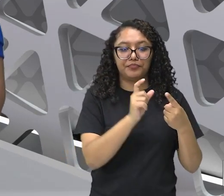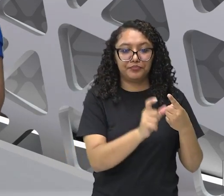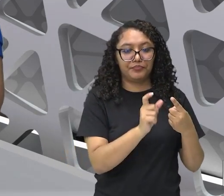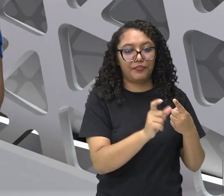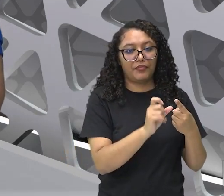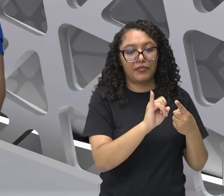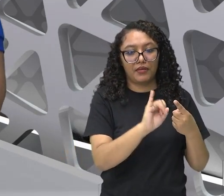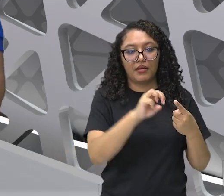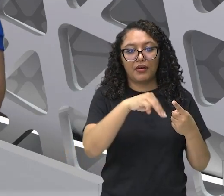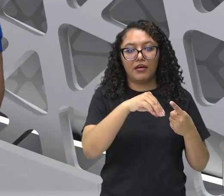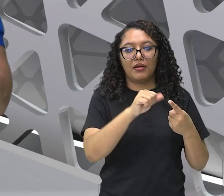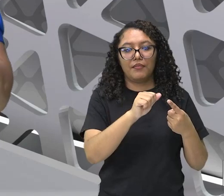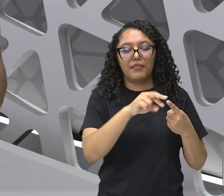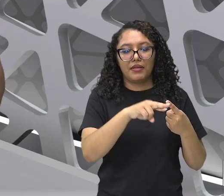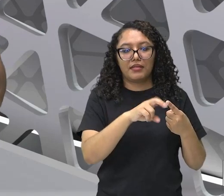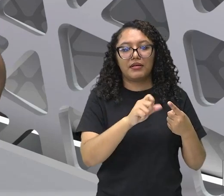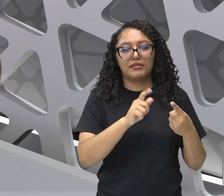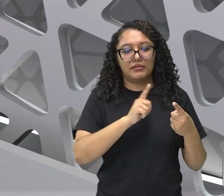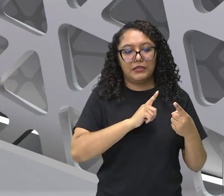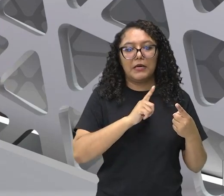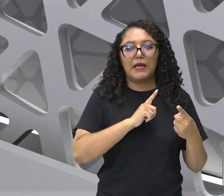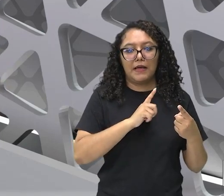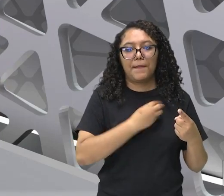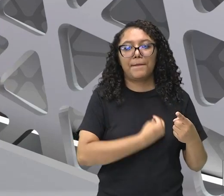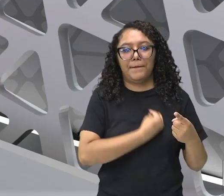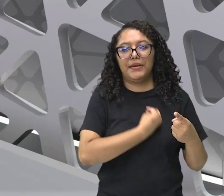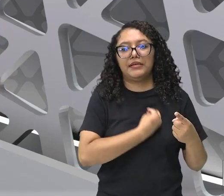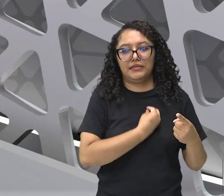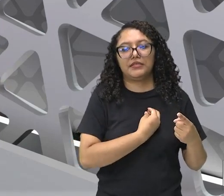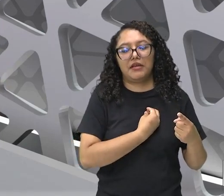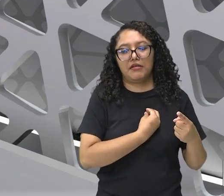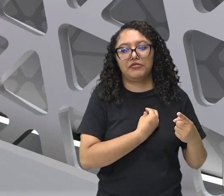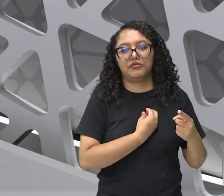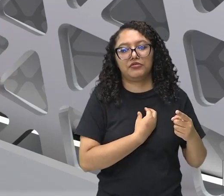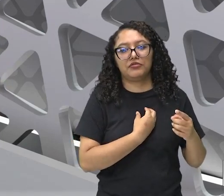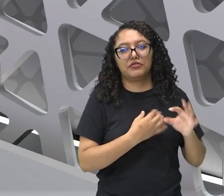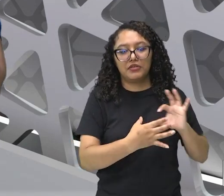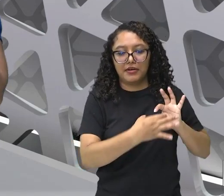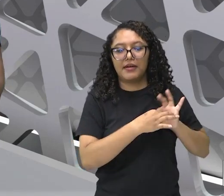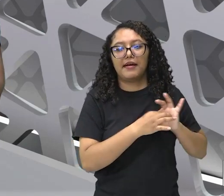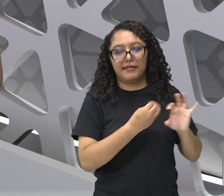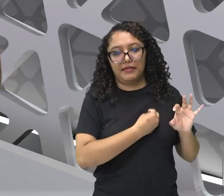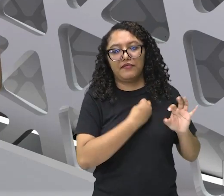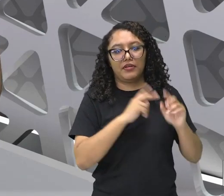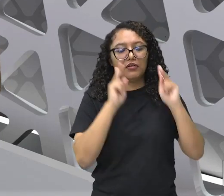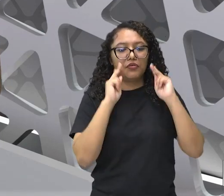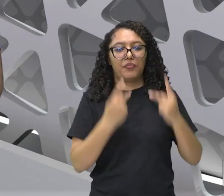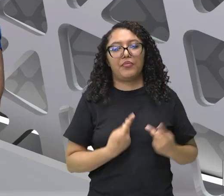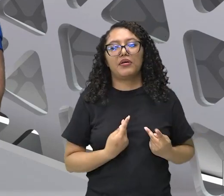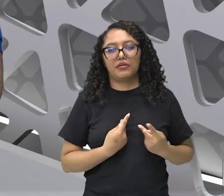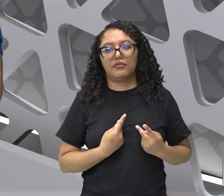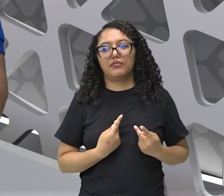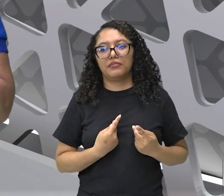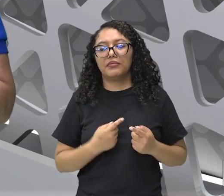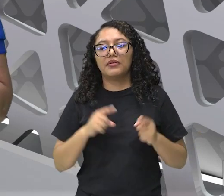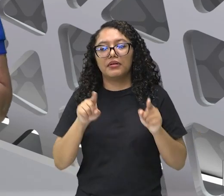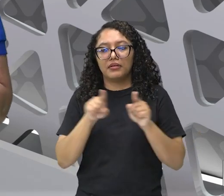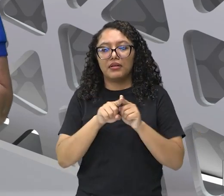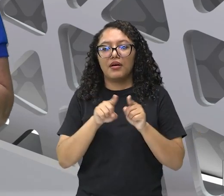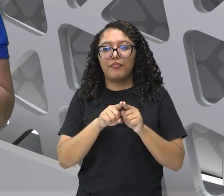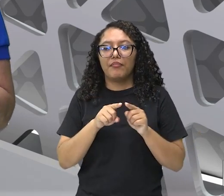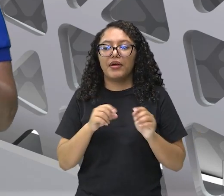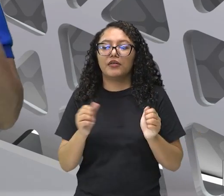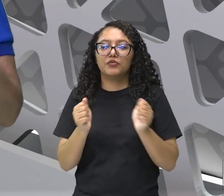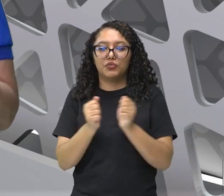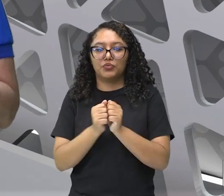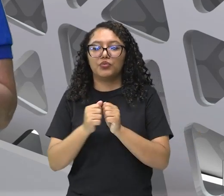de vocês e irão buscar também a transcendência. Nós esperamos que as